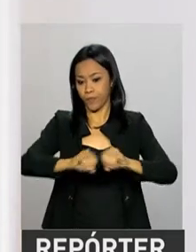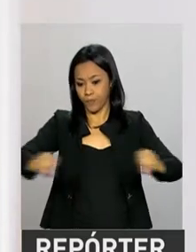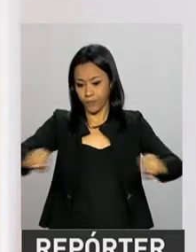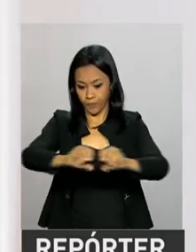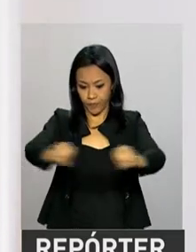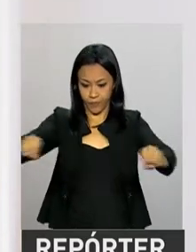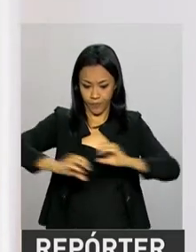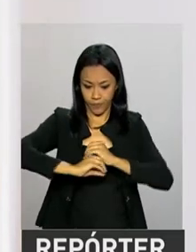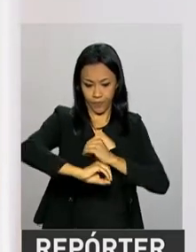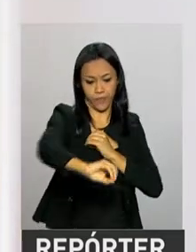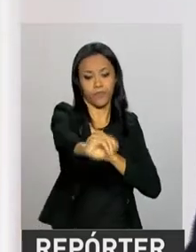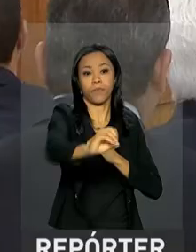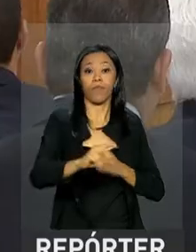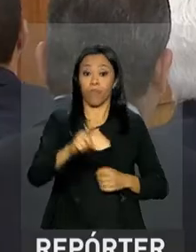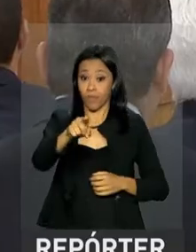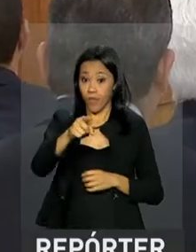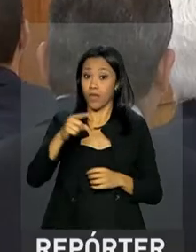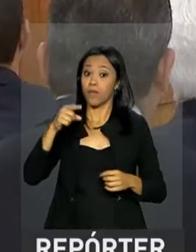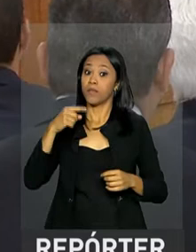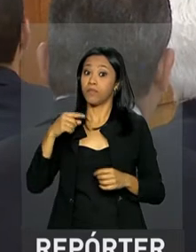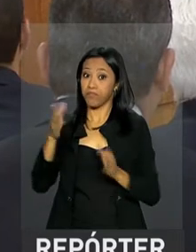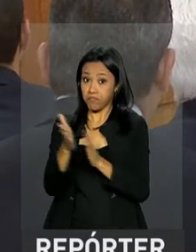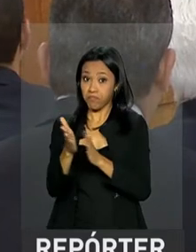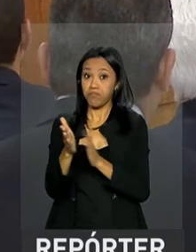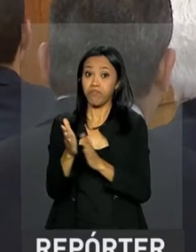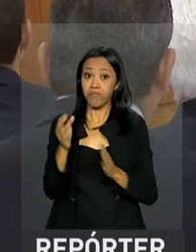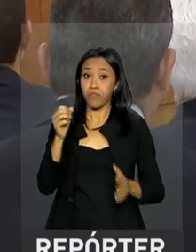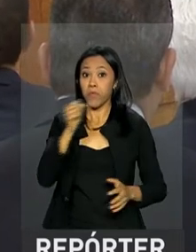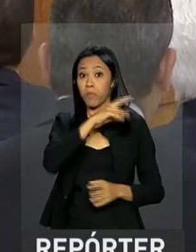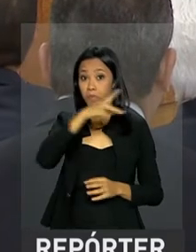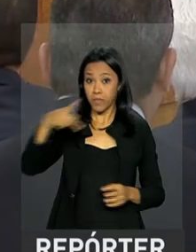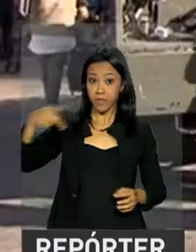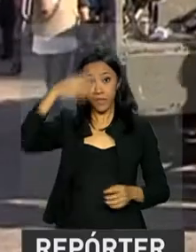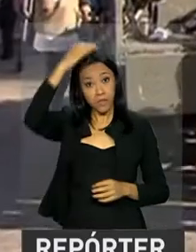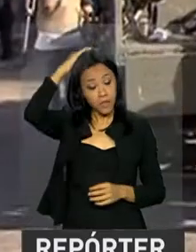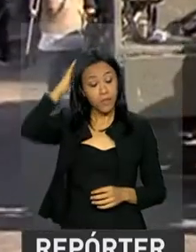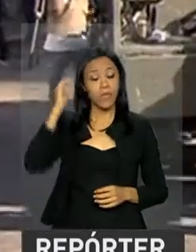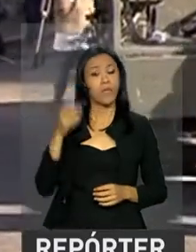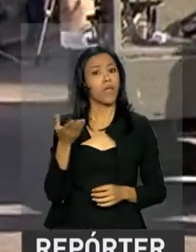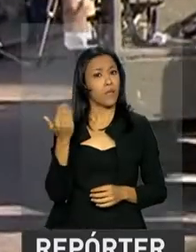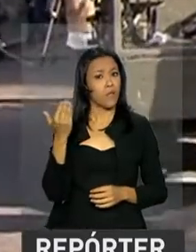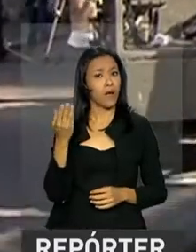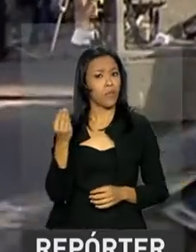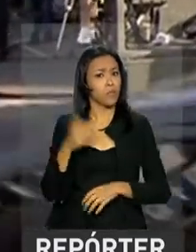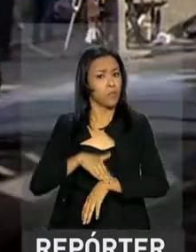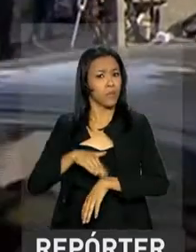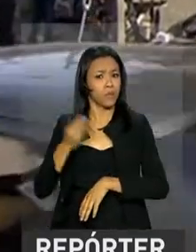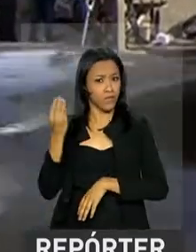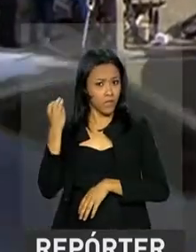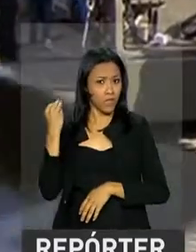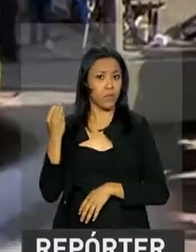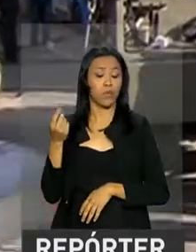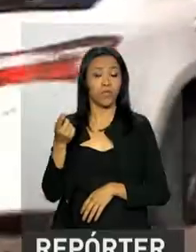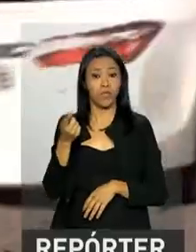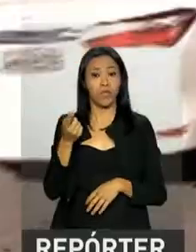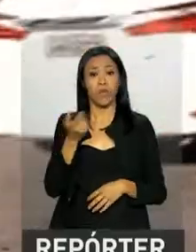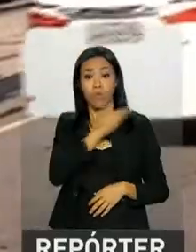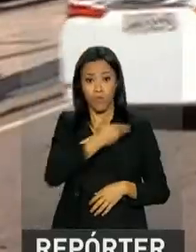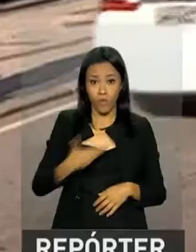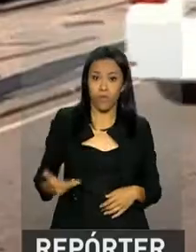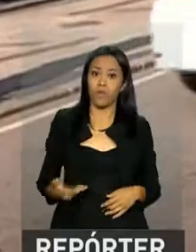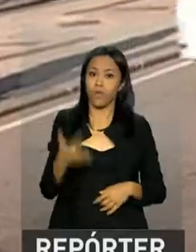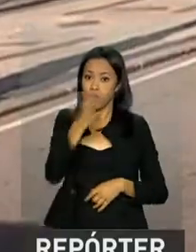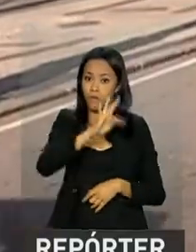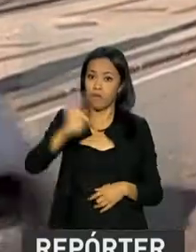Janeiro, comemorou mas a assinatura do projeto particularmente e destacou que o governo, há muito tempo, vem direcionando esforços da União para